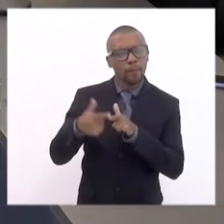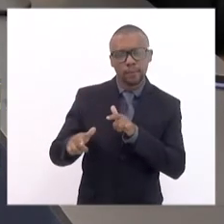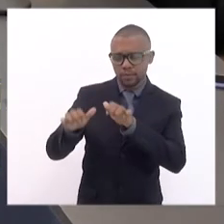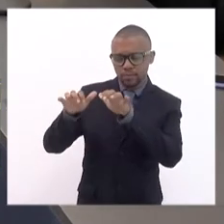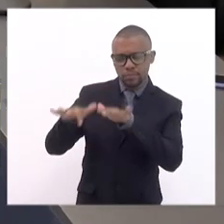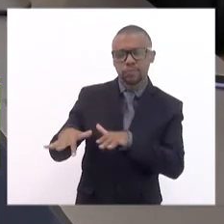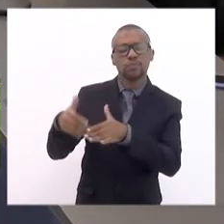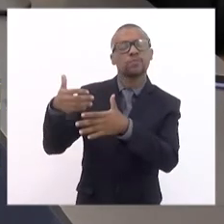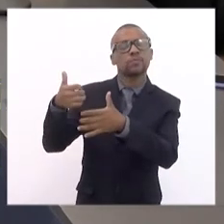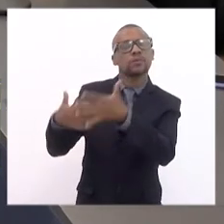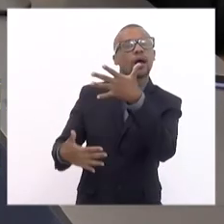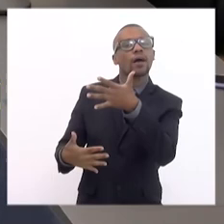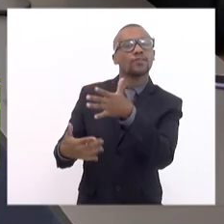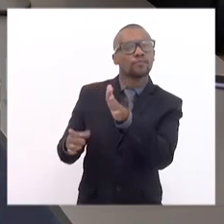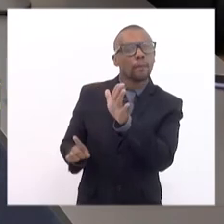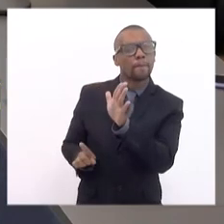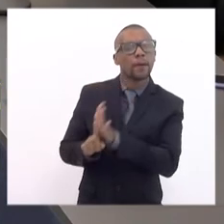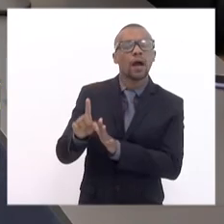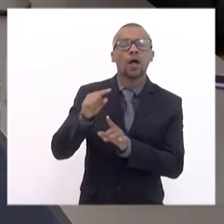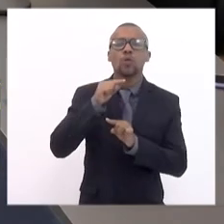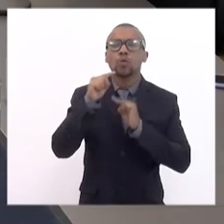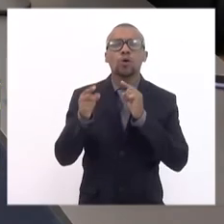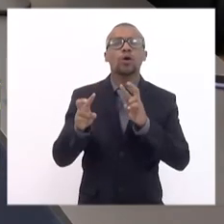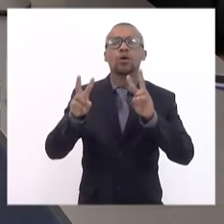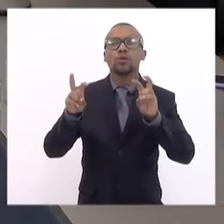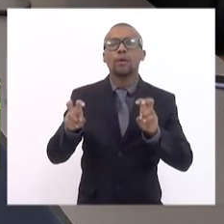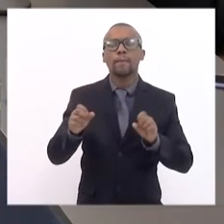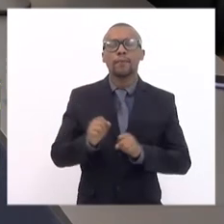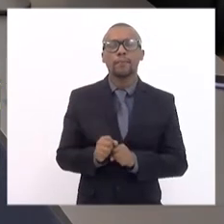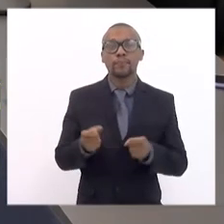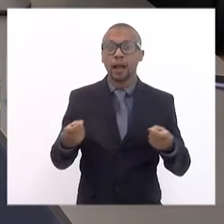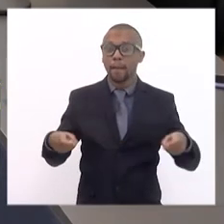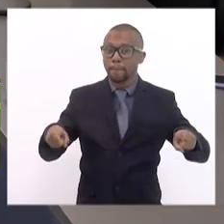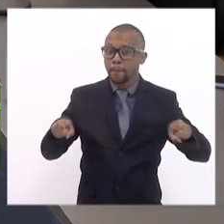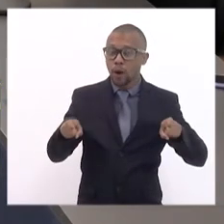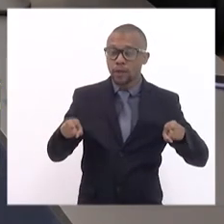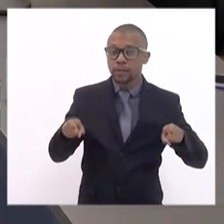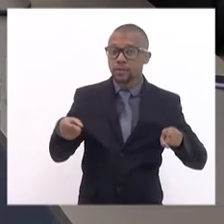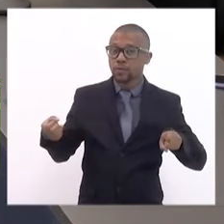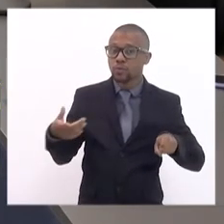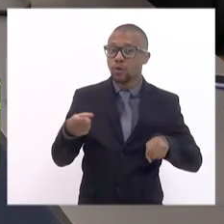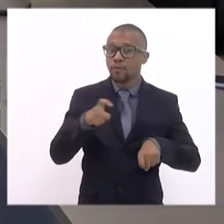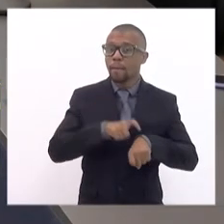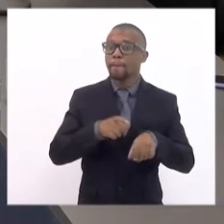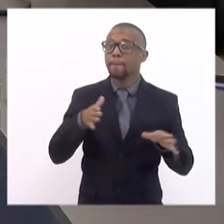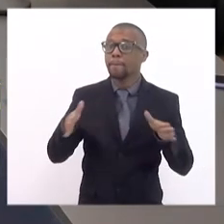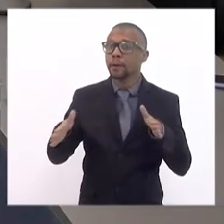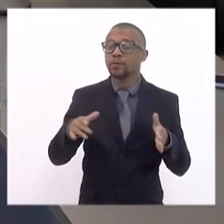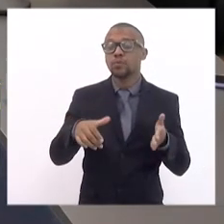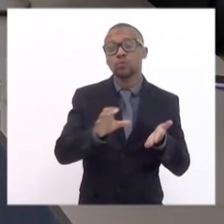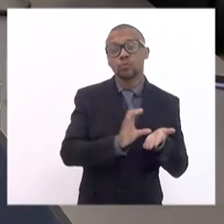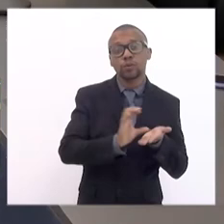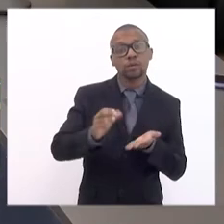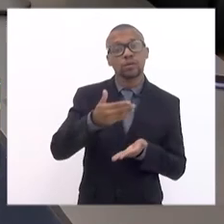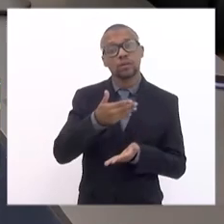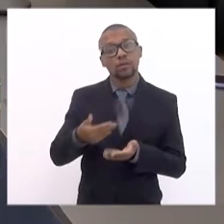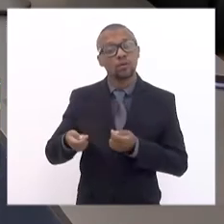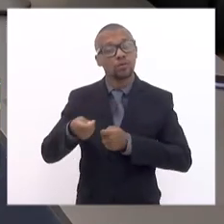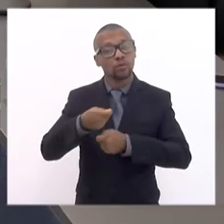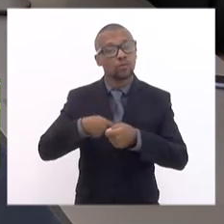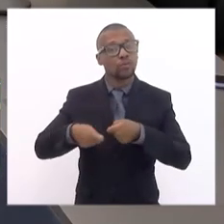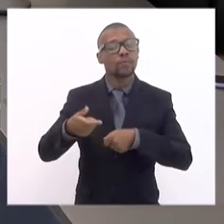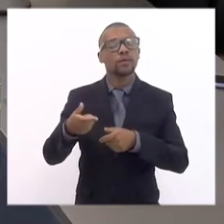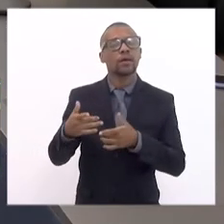alguém perguntando sobre a posse para o novo período do Conselho Estadual de Economia Solidária. Então, não